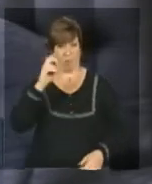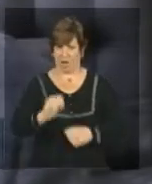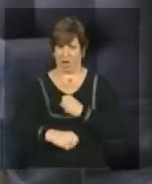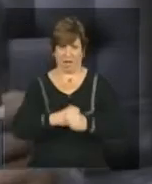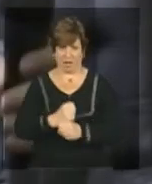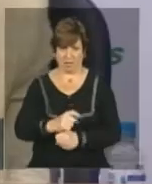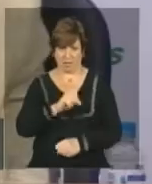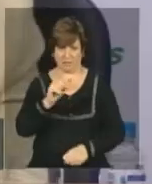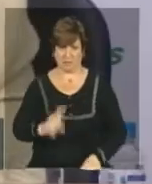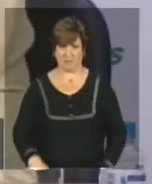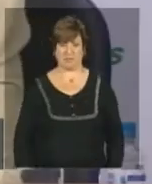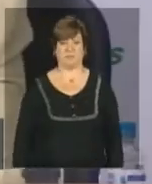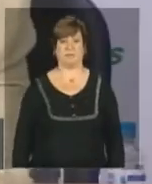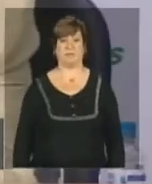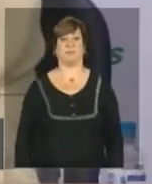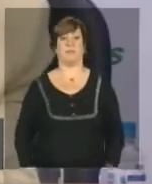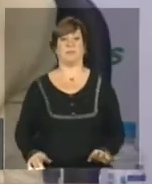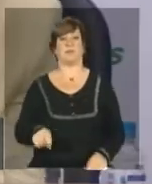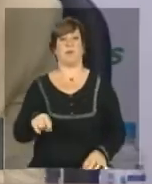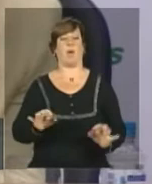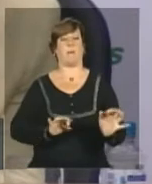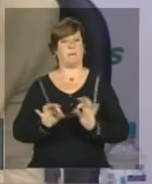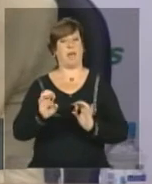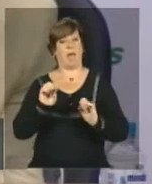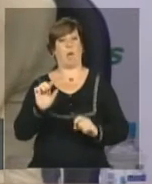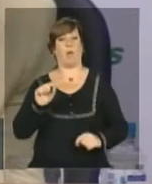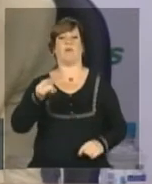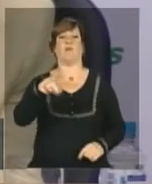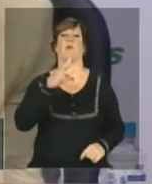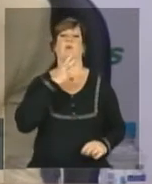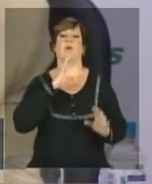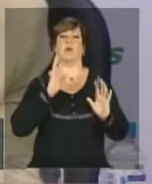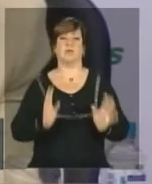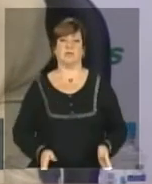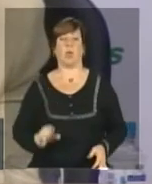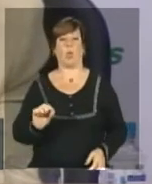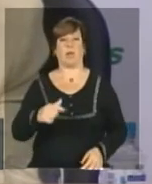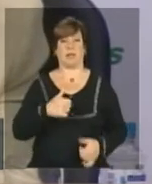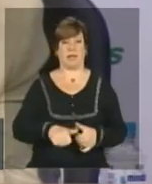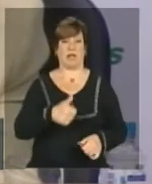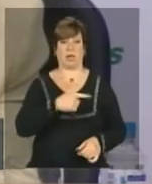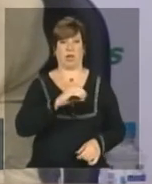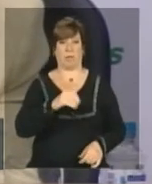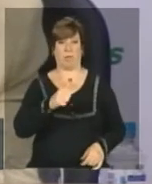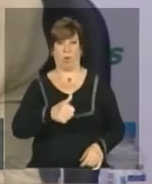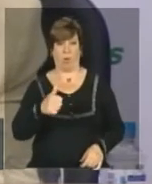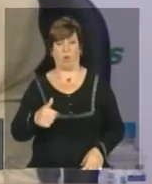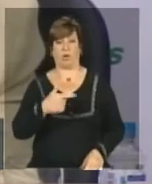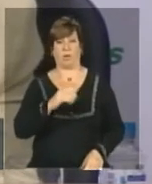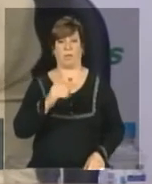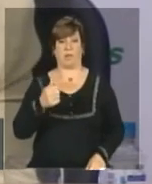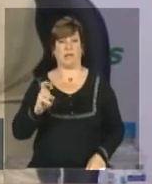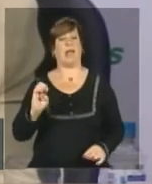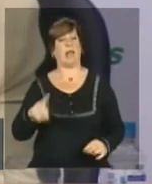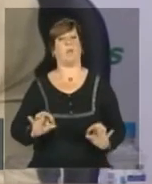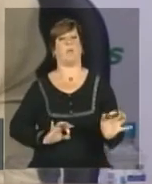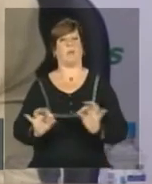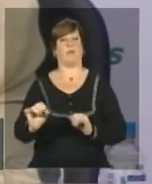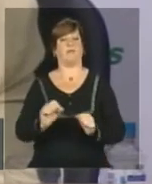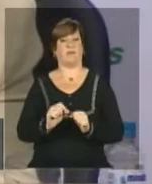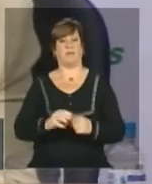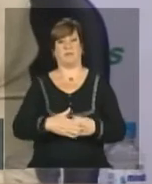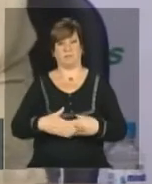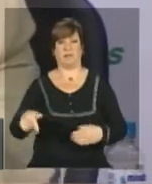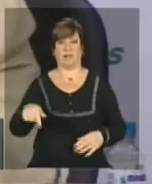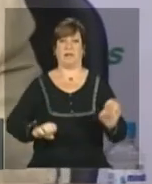anual? O plano é o que você conhece, e o que está no 2011 e 2015 é o que está planejado para ser feito